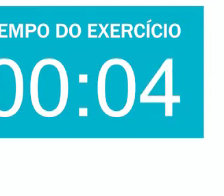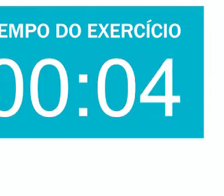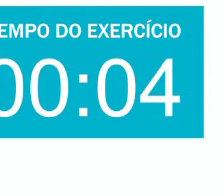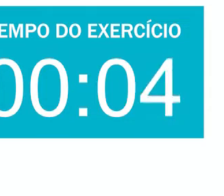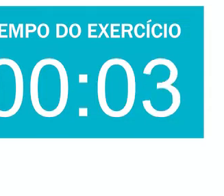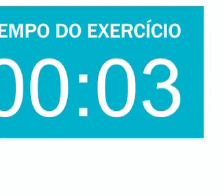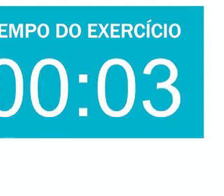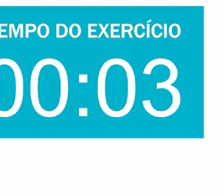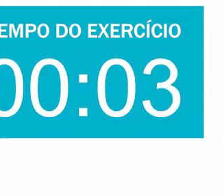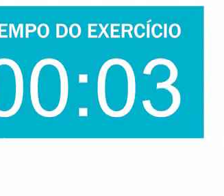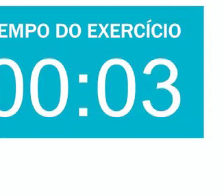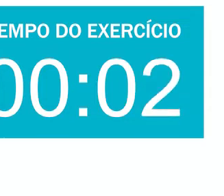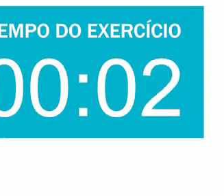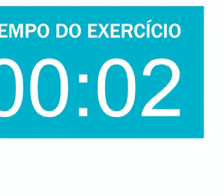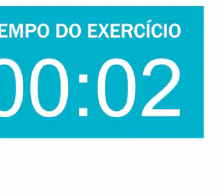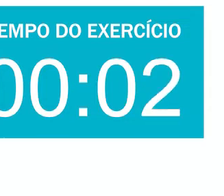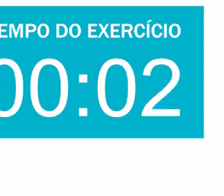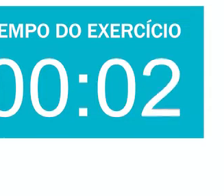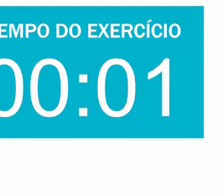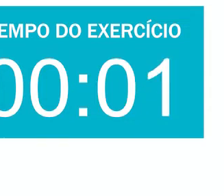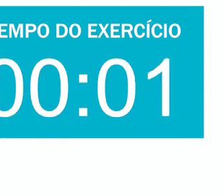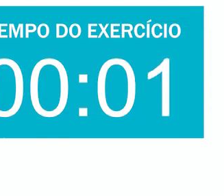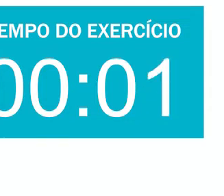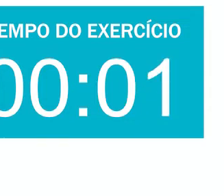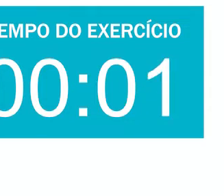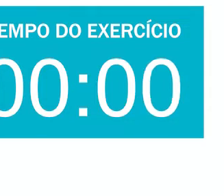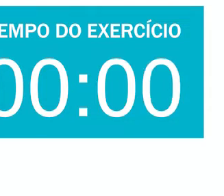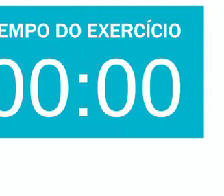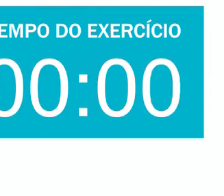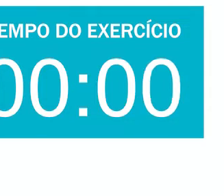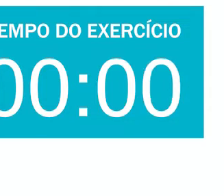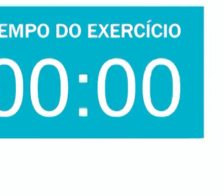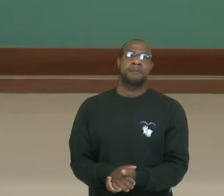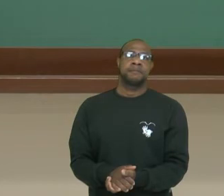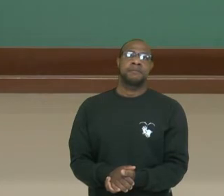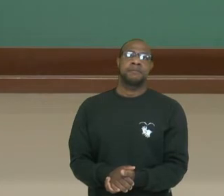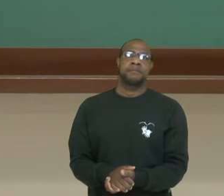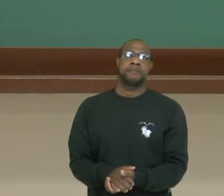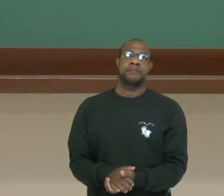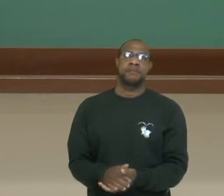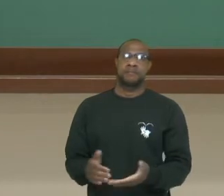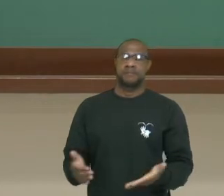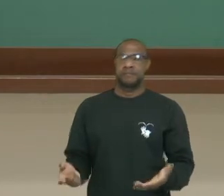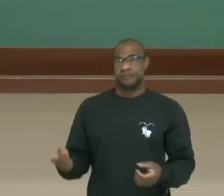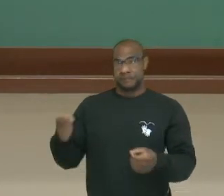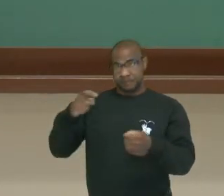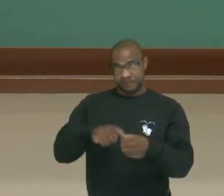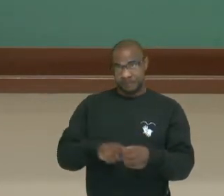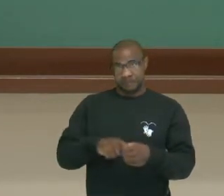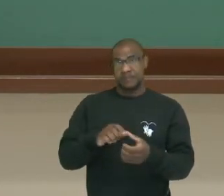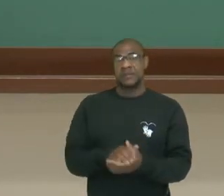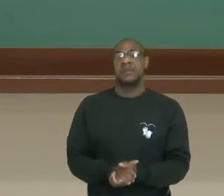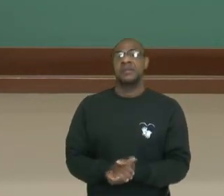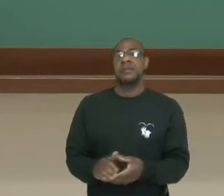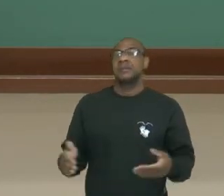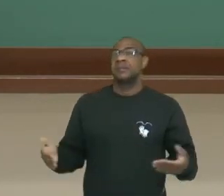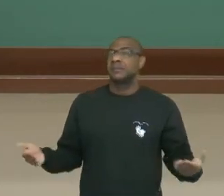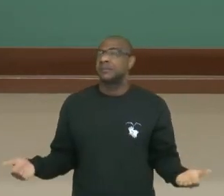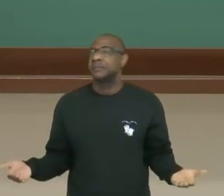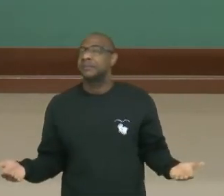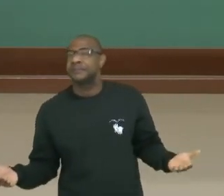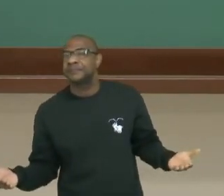qual opção aqui é a adequada? Se você pensou na letra B, apresentar uma complementação do título, é a